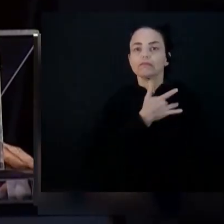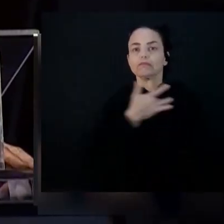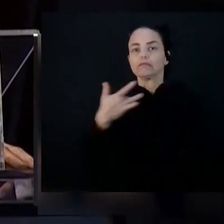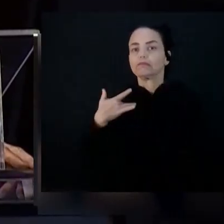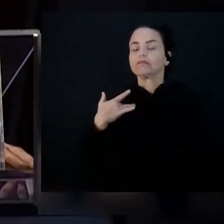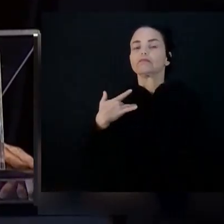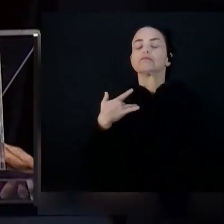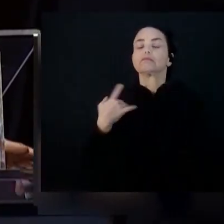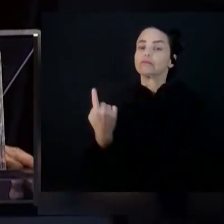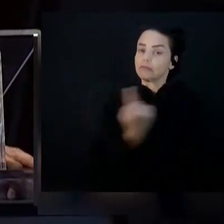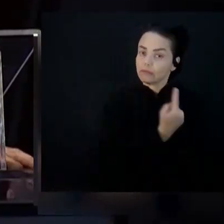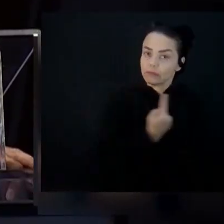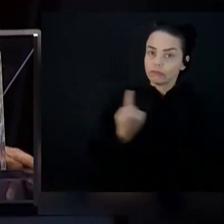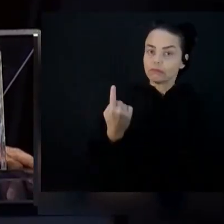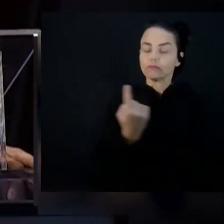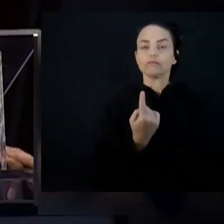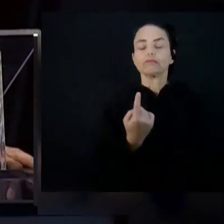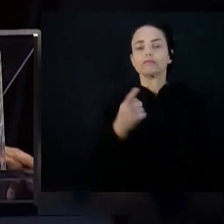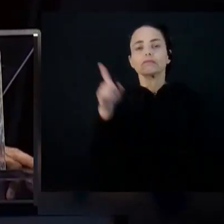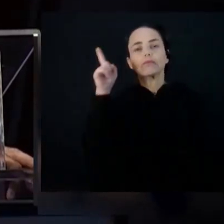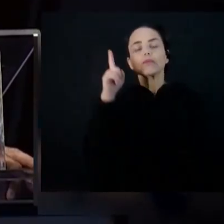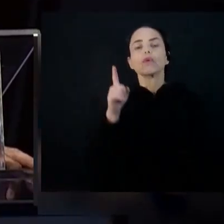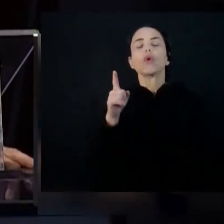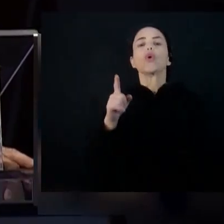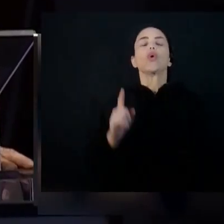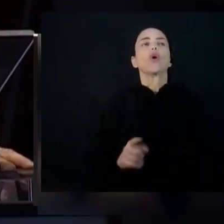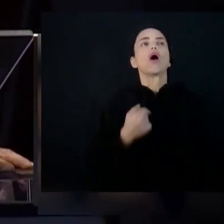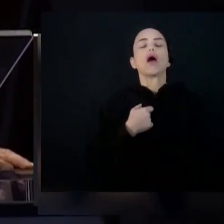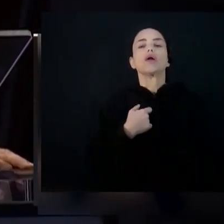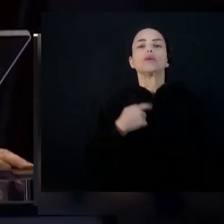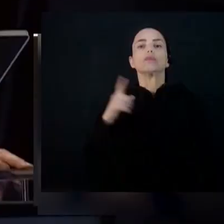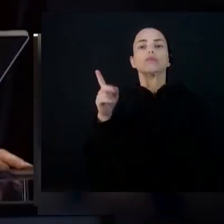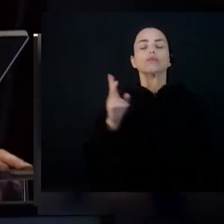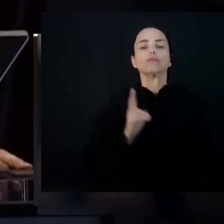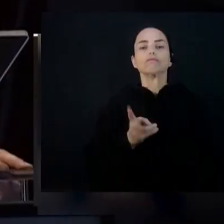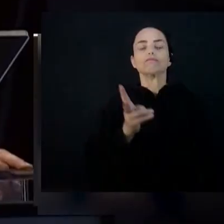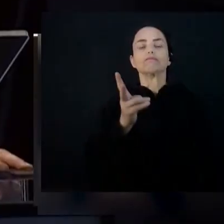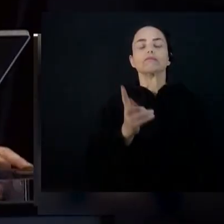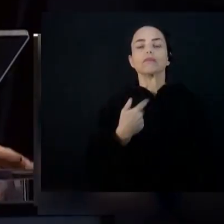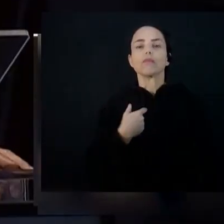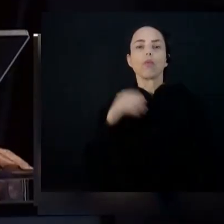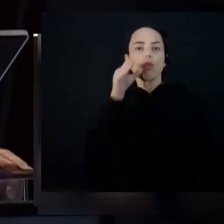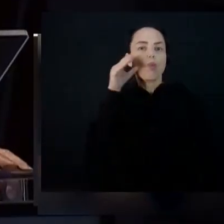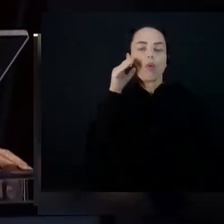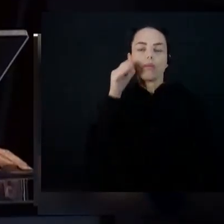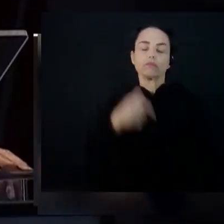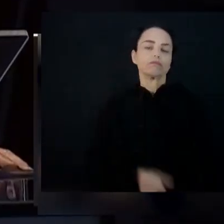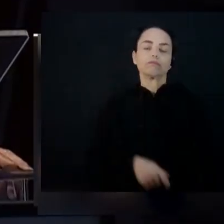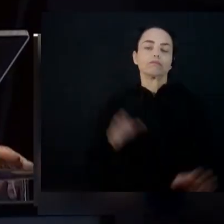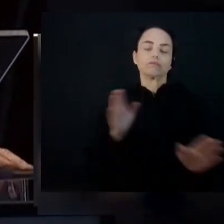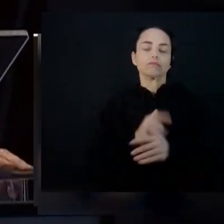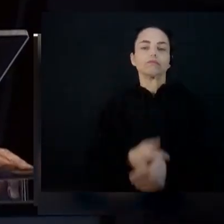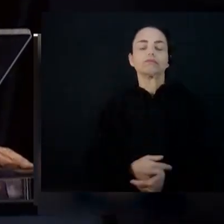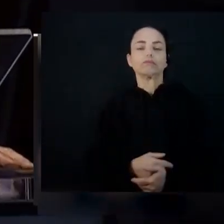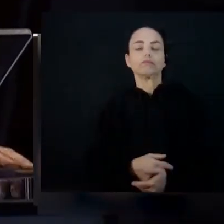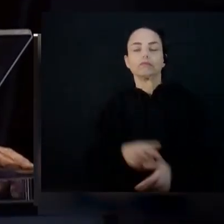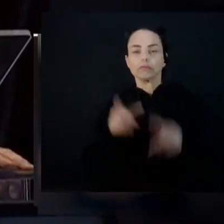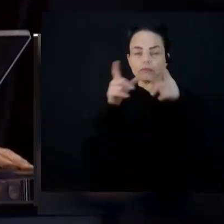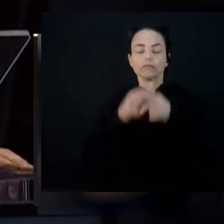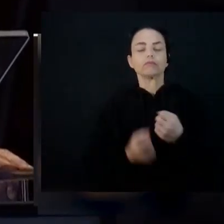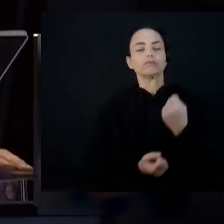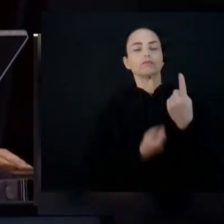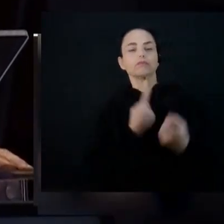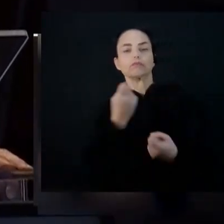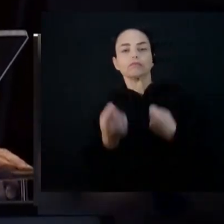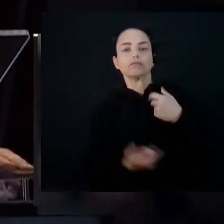nós, no dia a dia, nós somos anônimos. Eventualmente um paciente ou outro, ele chega